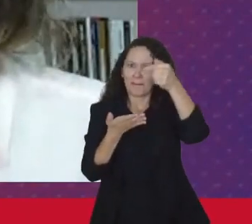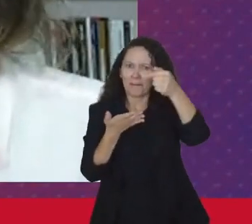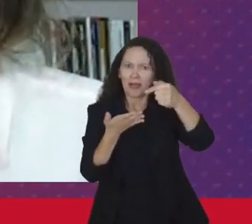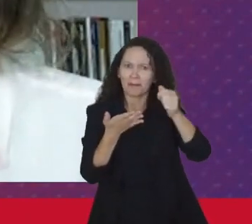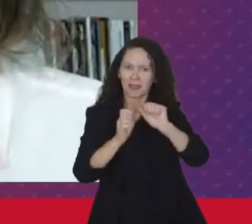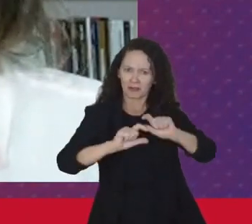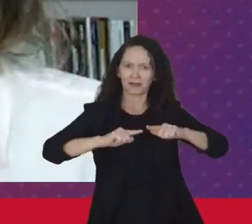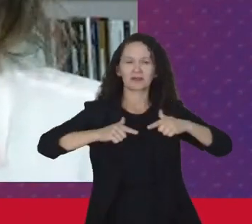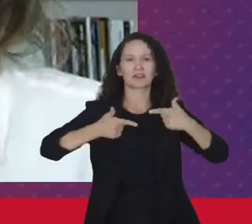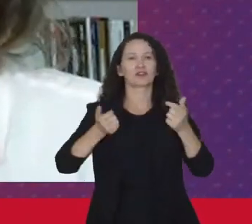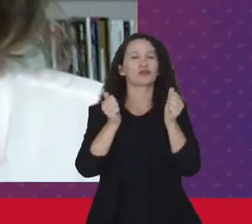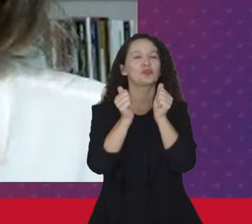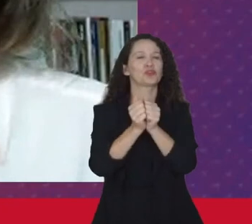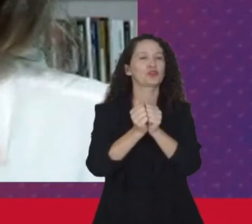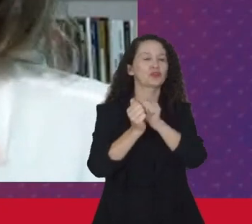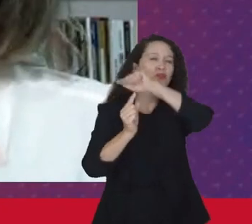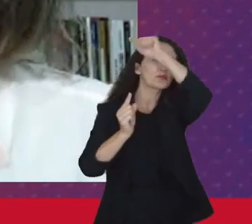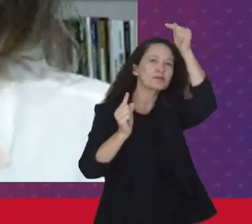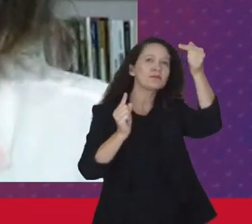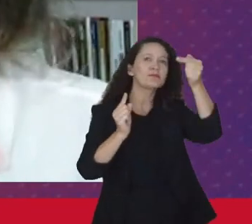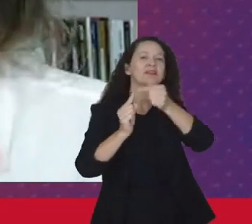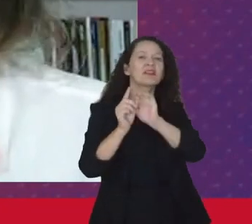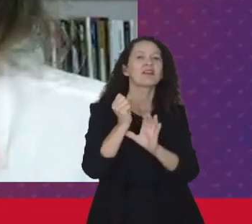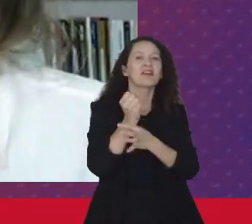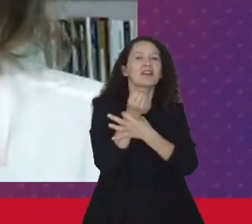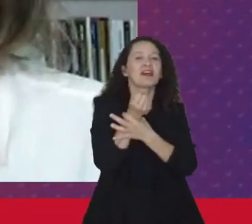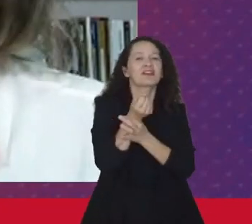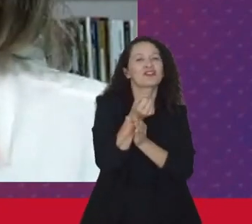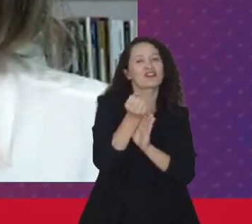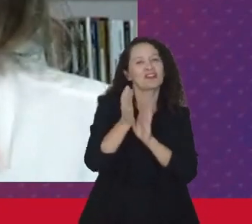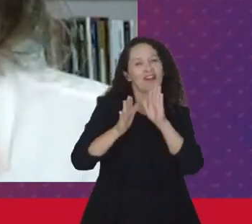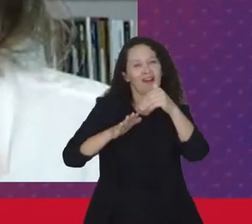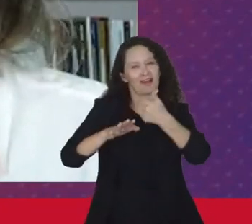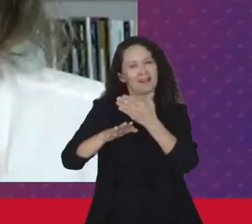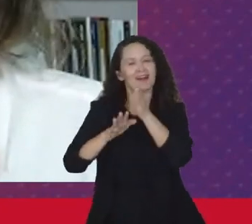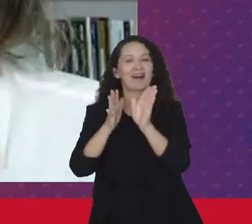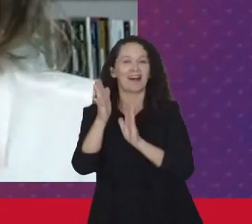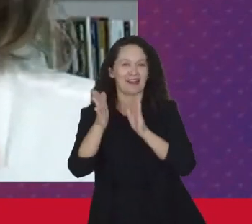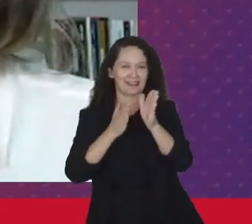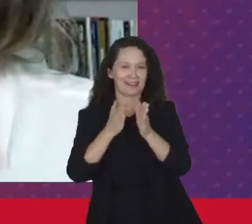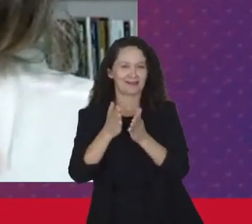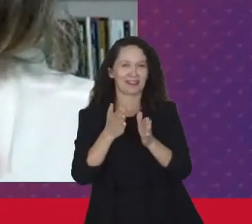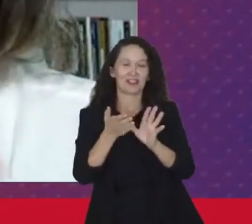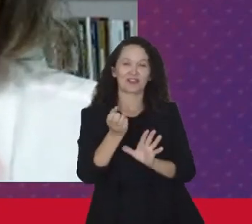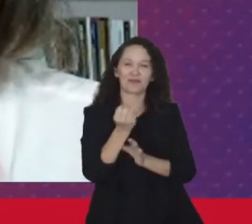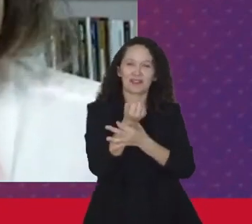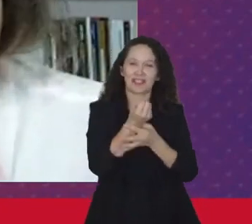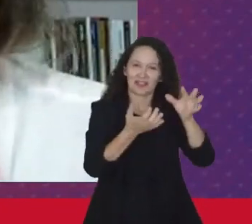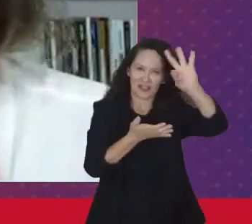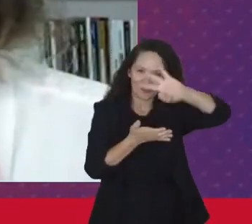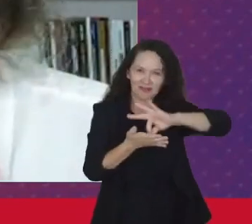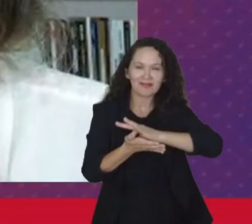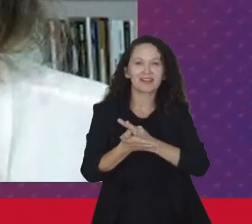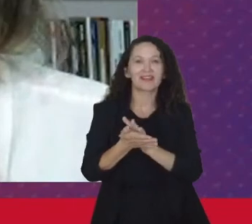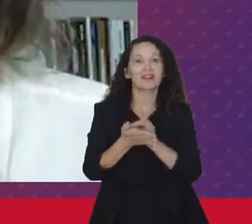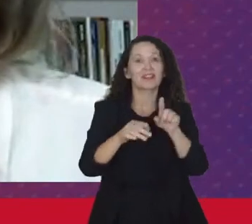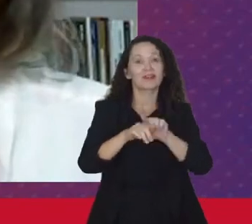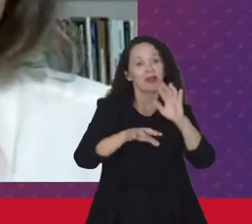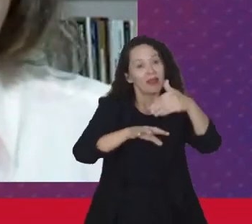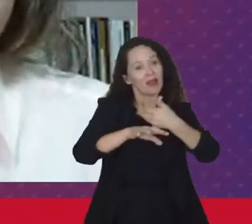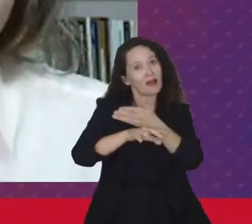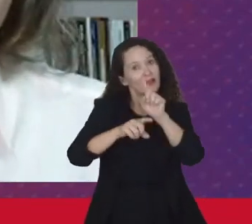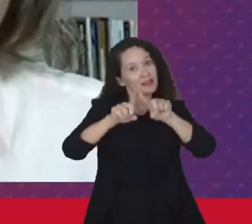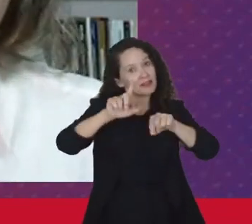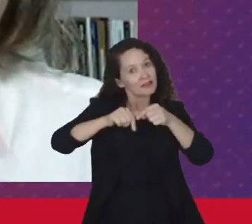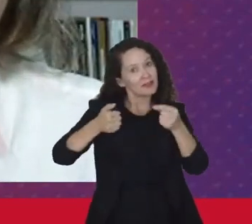de ações para garantia da acessibilidade, para garantia da matrícula, para garantia do acesso aos recursos